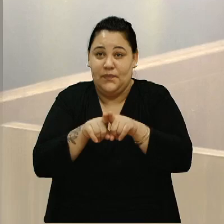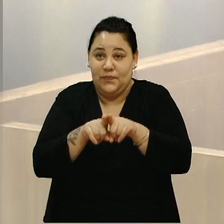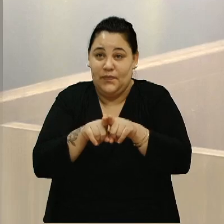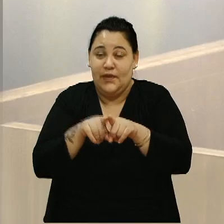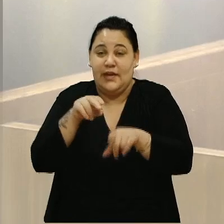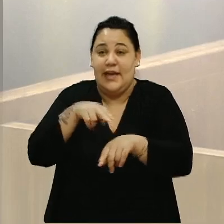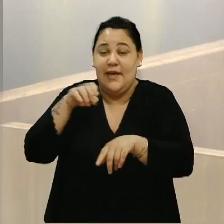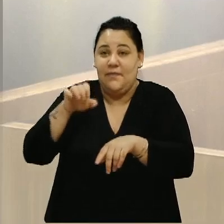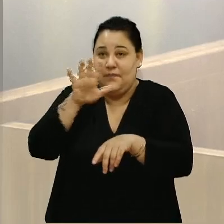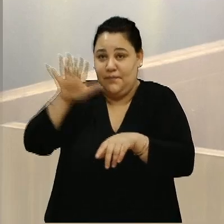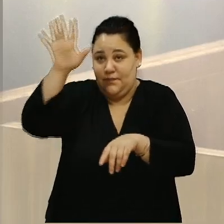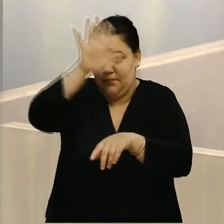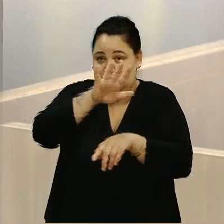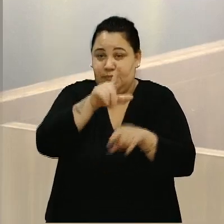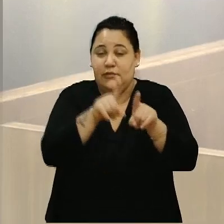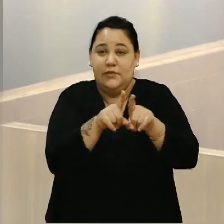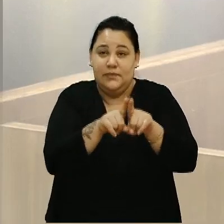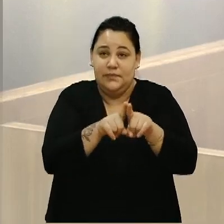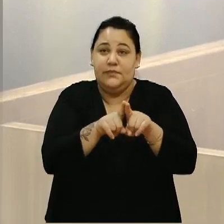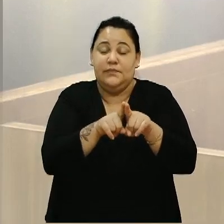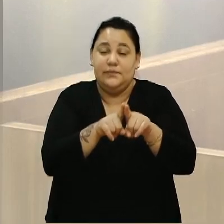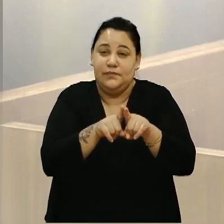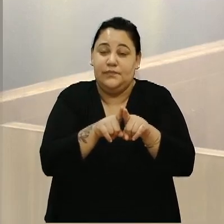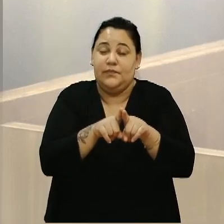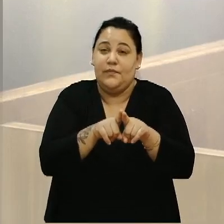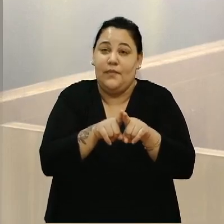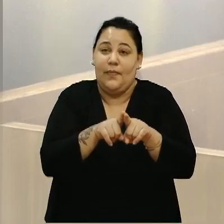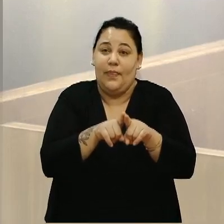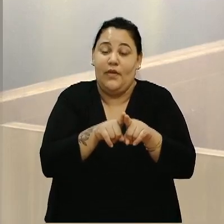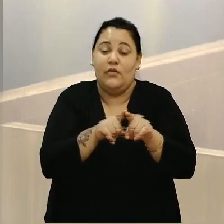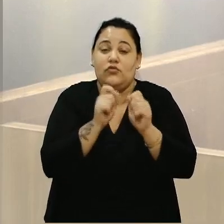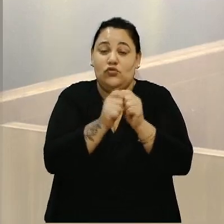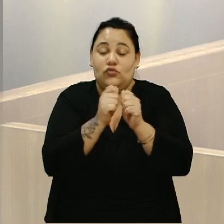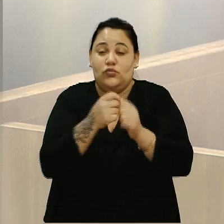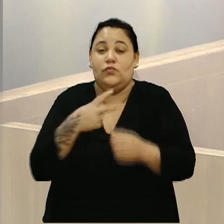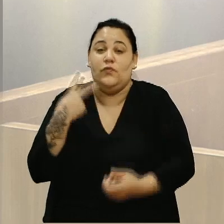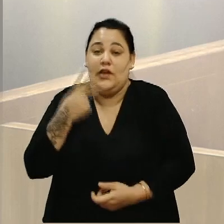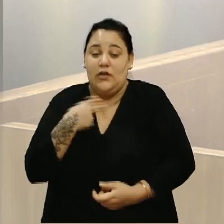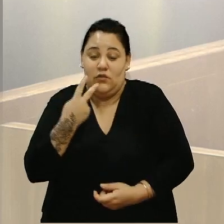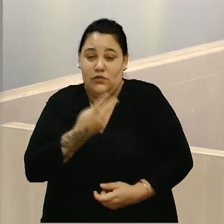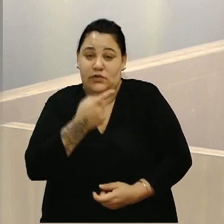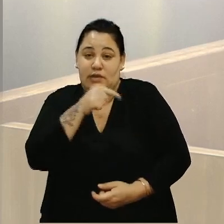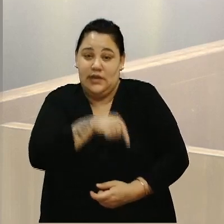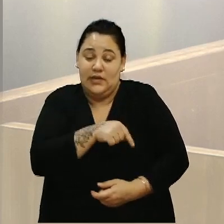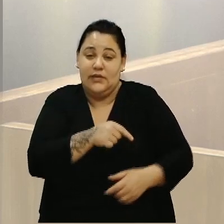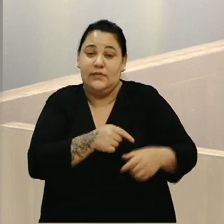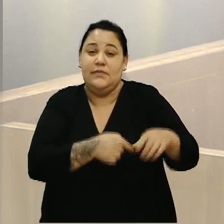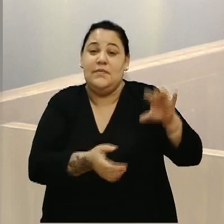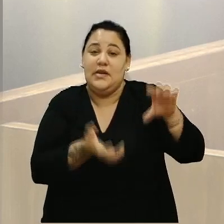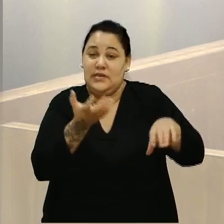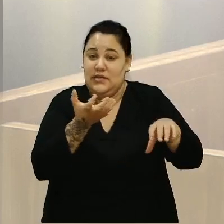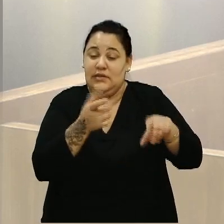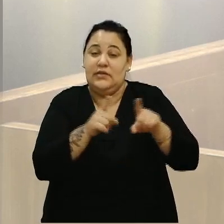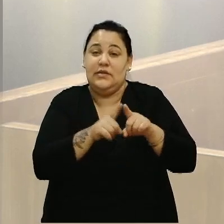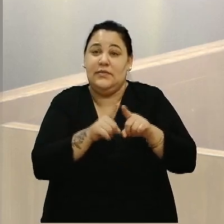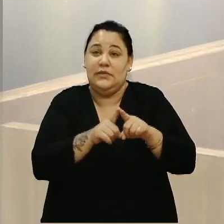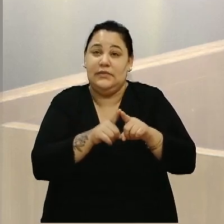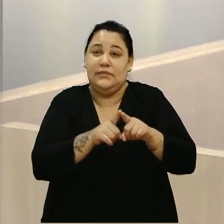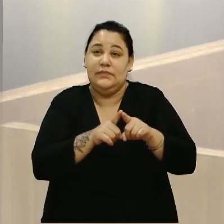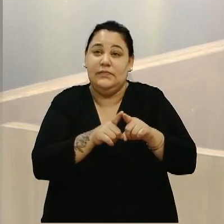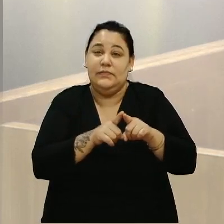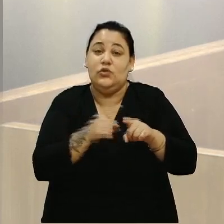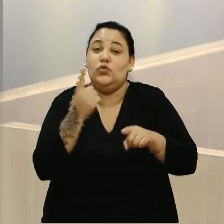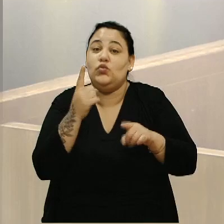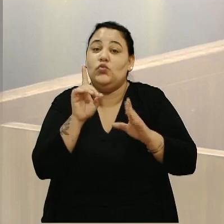prefeitos. Nós tivemos representados com vereadores desta casa lá em Brasília, na véspera, um